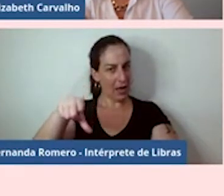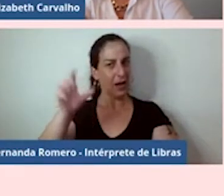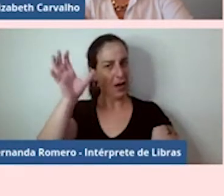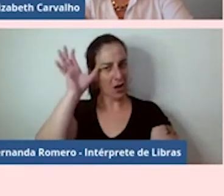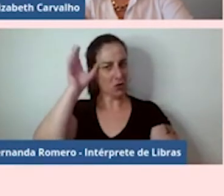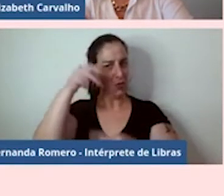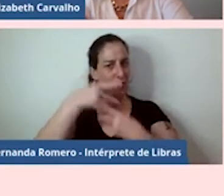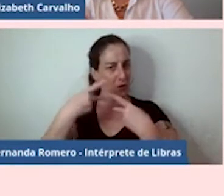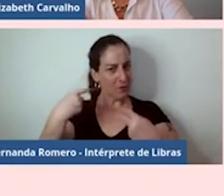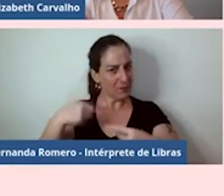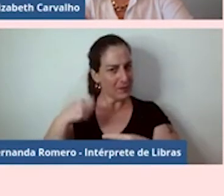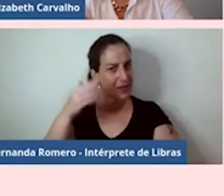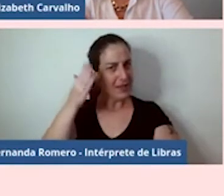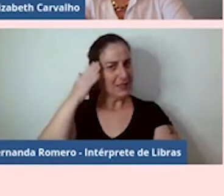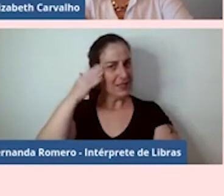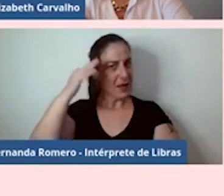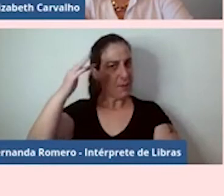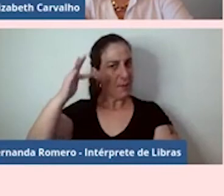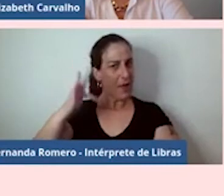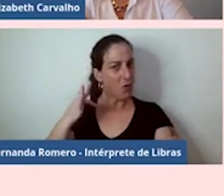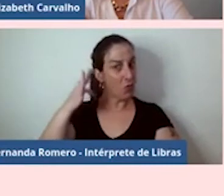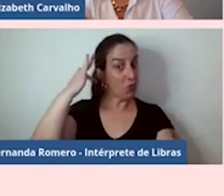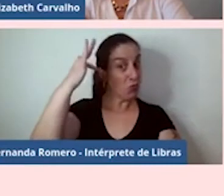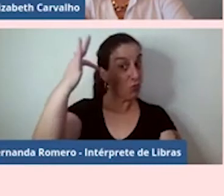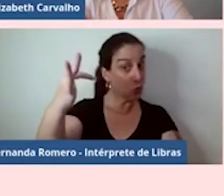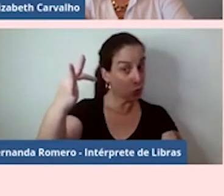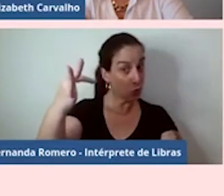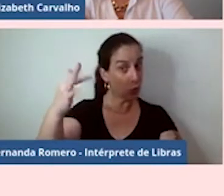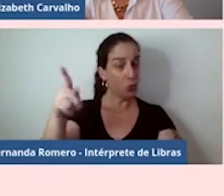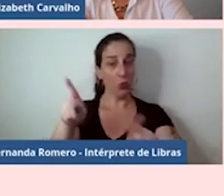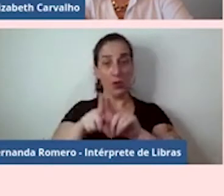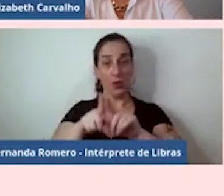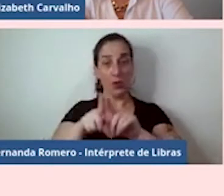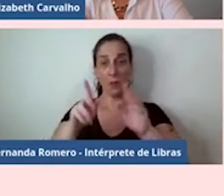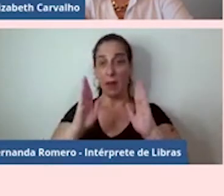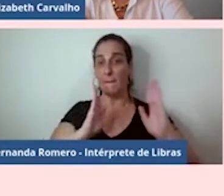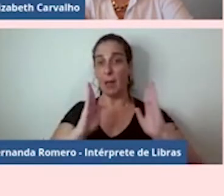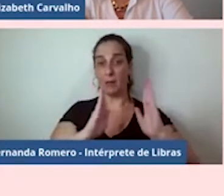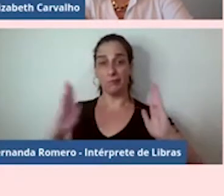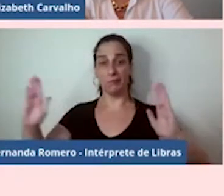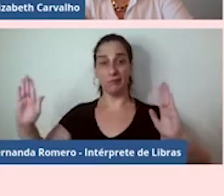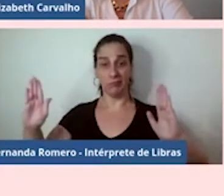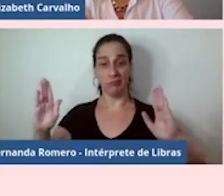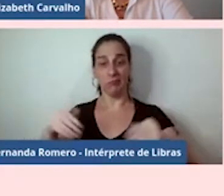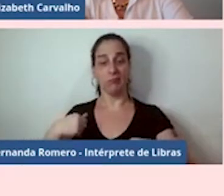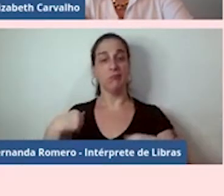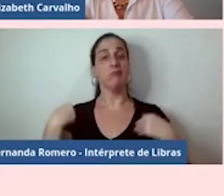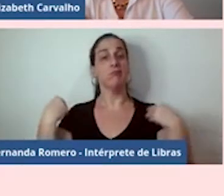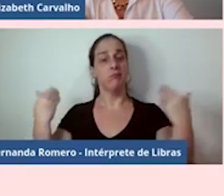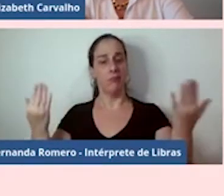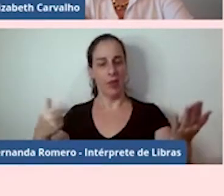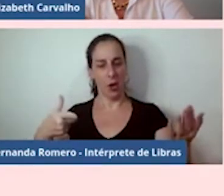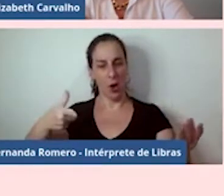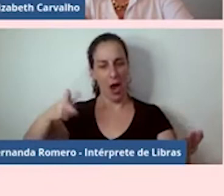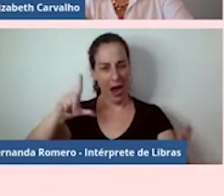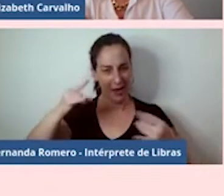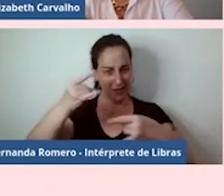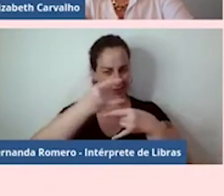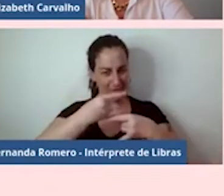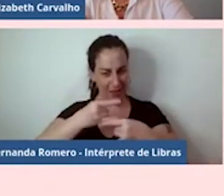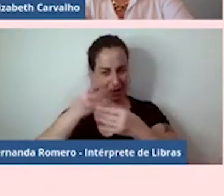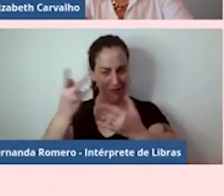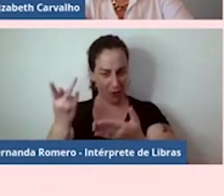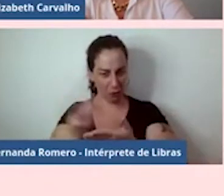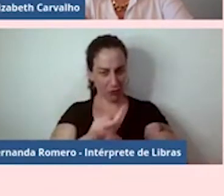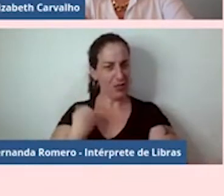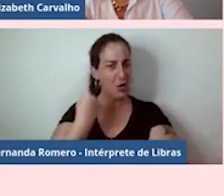curto, médio e longo prazo delas, né? Então, antes dessa live acontecer, a gente